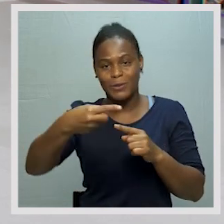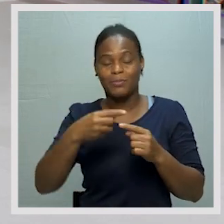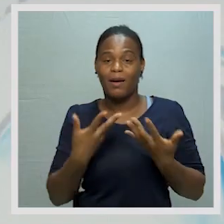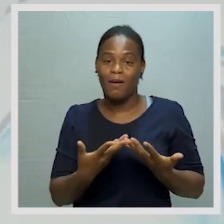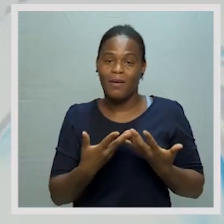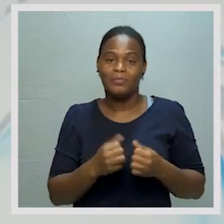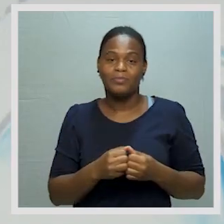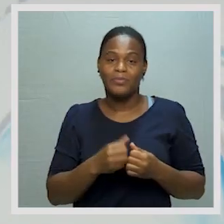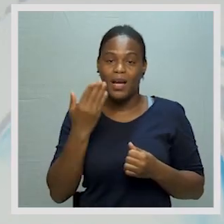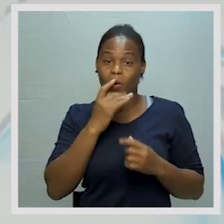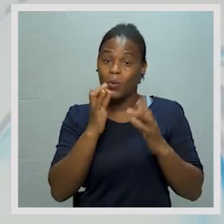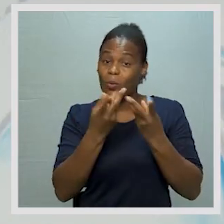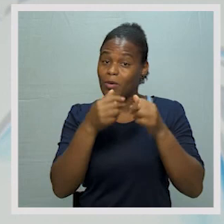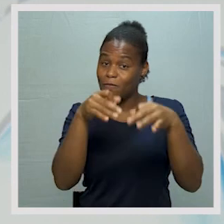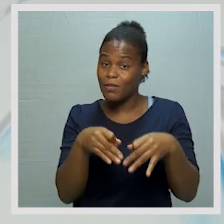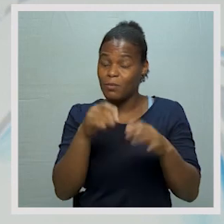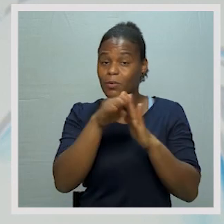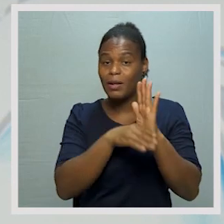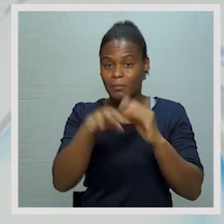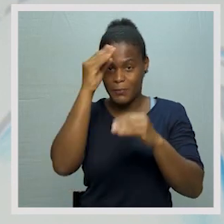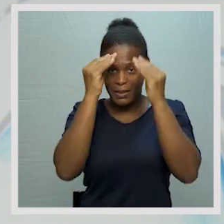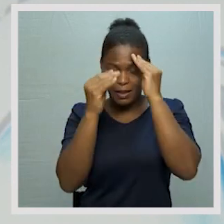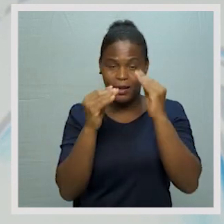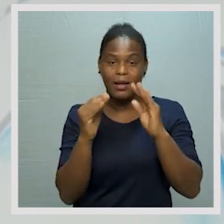aula. Chegamos ao fim da nossa aula de economia no